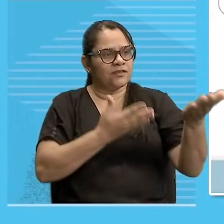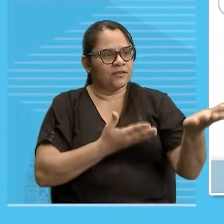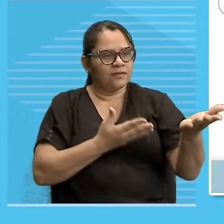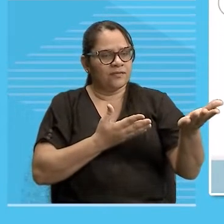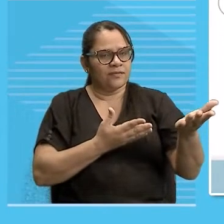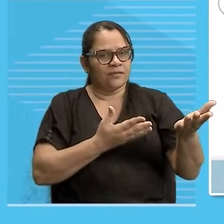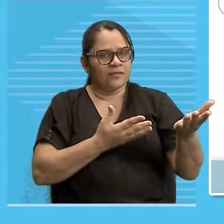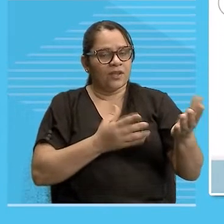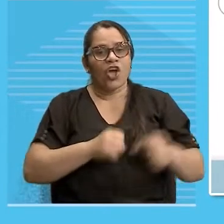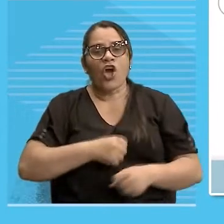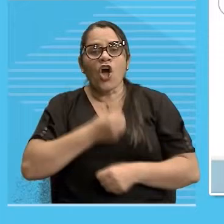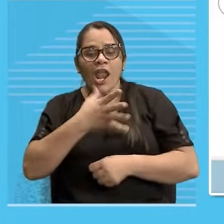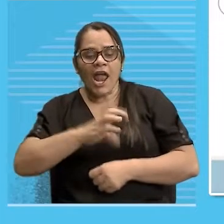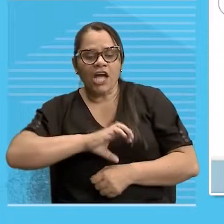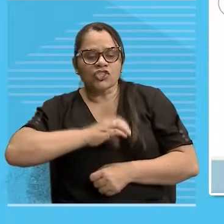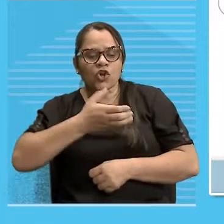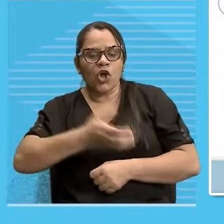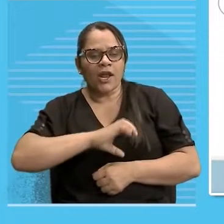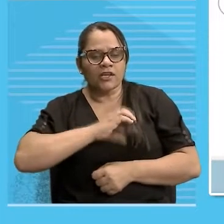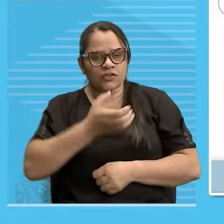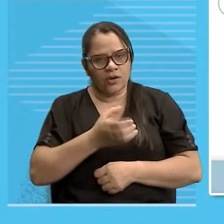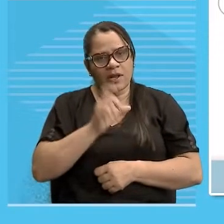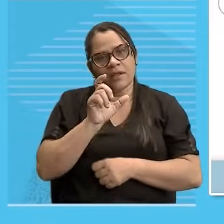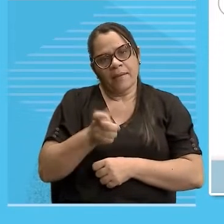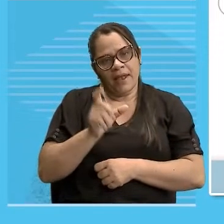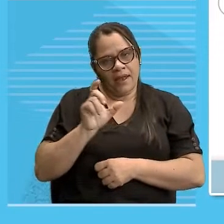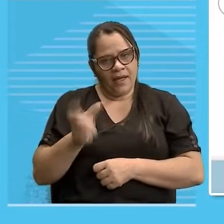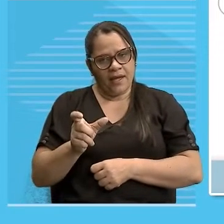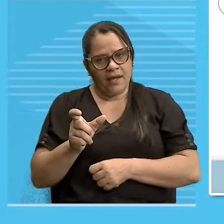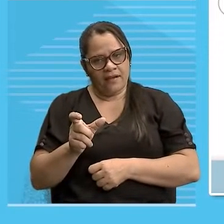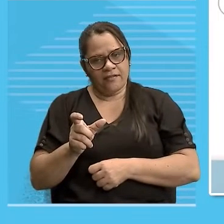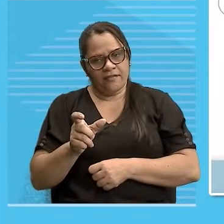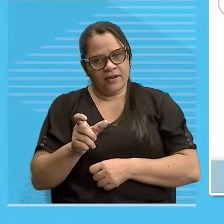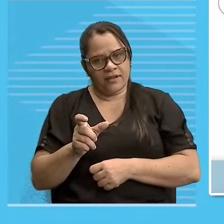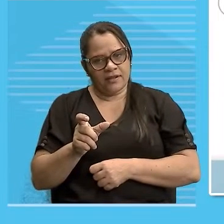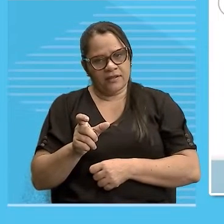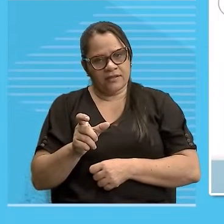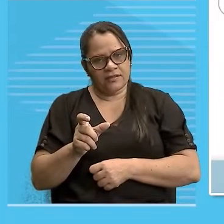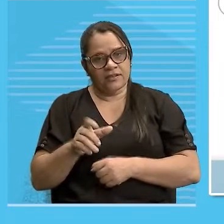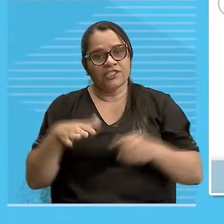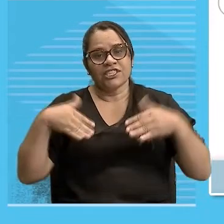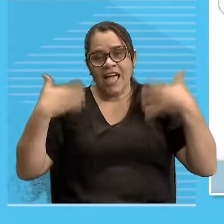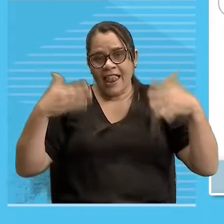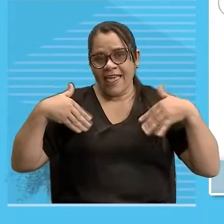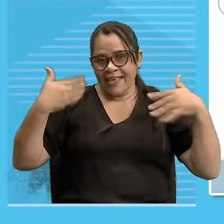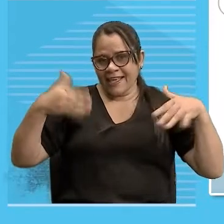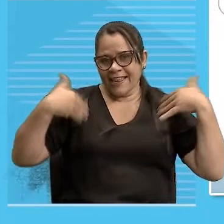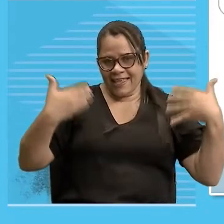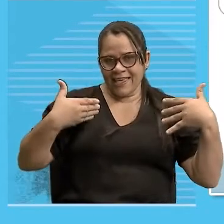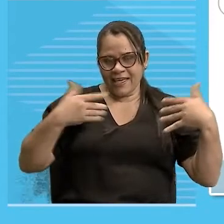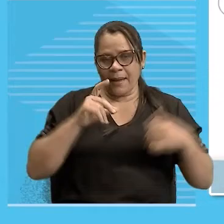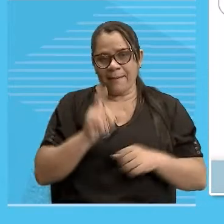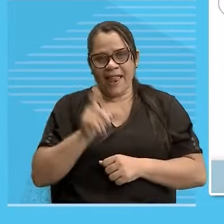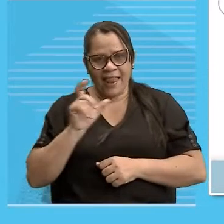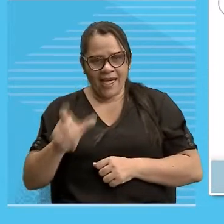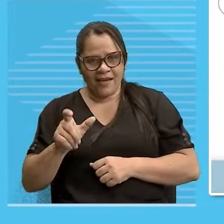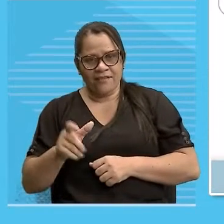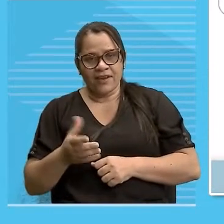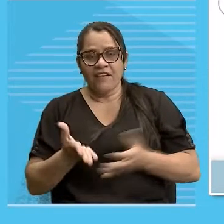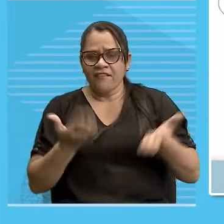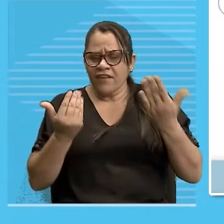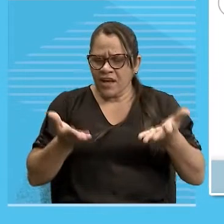avante, avante, coragem, coragem. Palavras aí de ânimo, né? Vamos lá, vamos